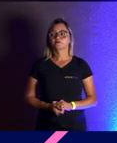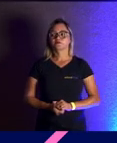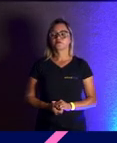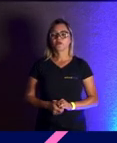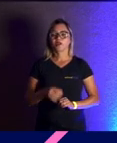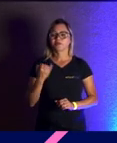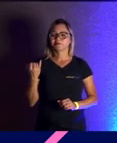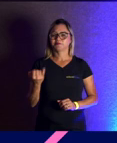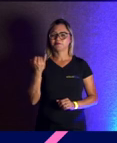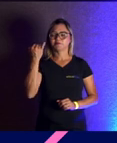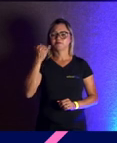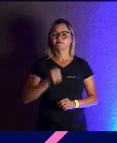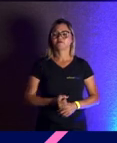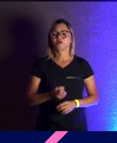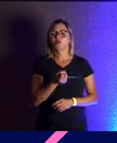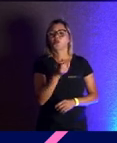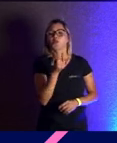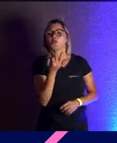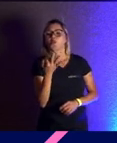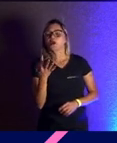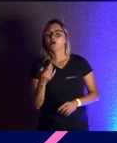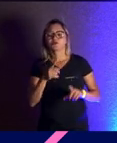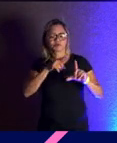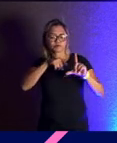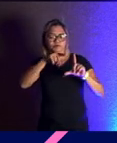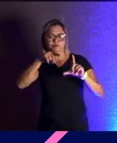E a importância de quantificar